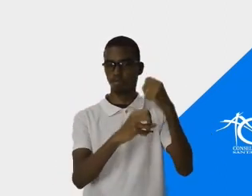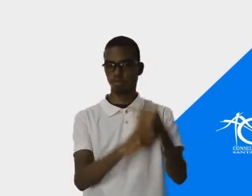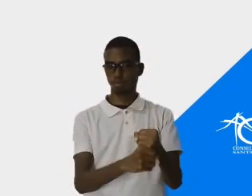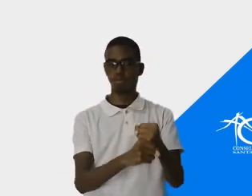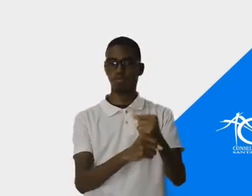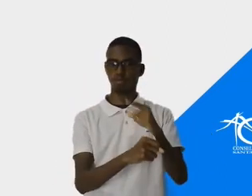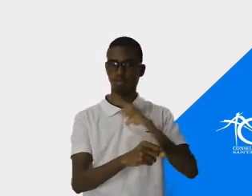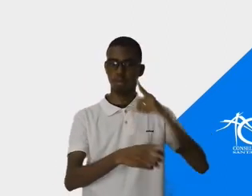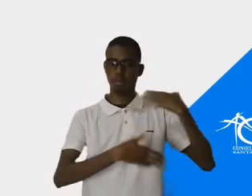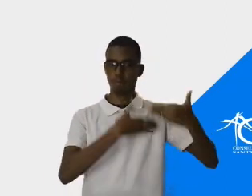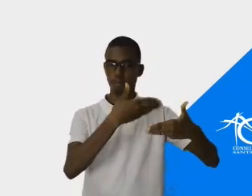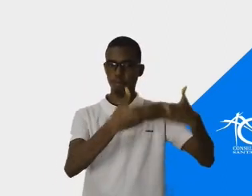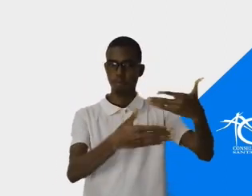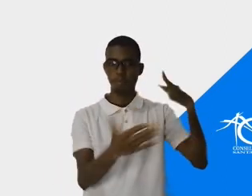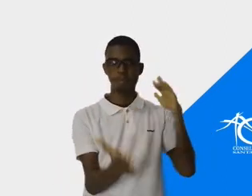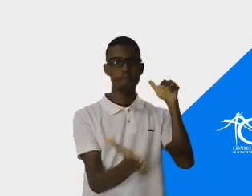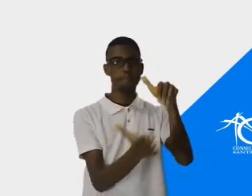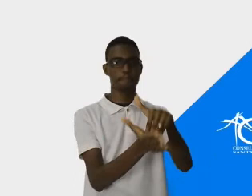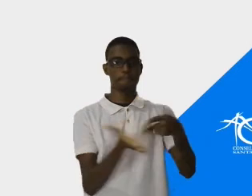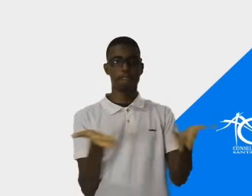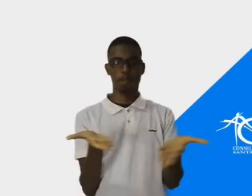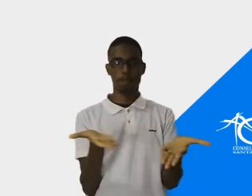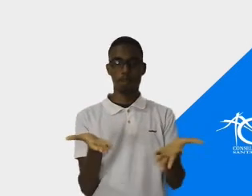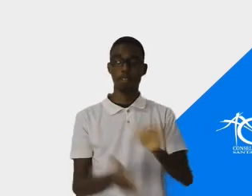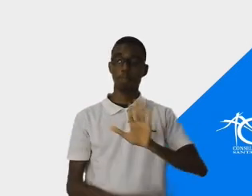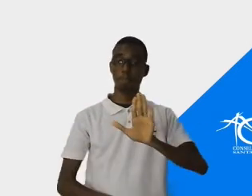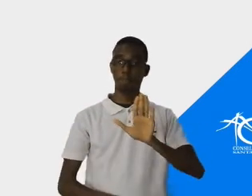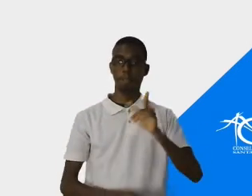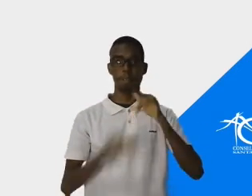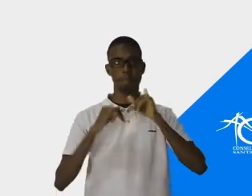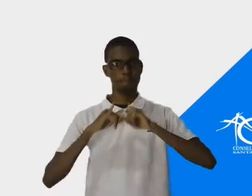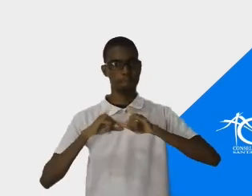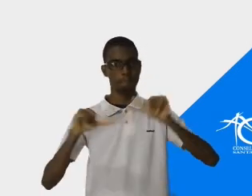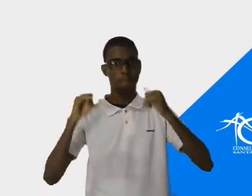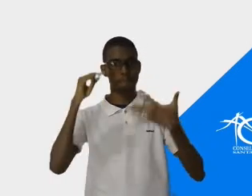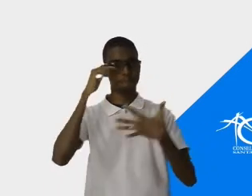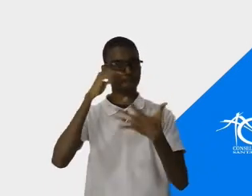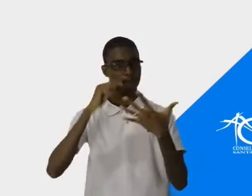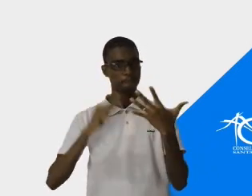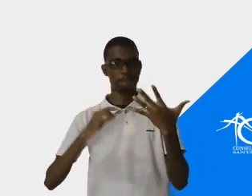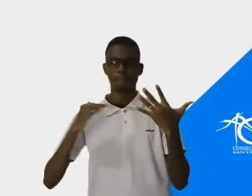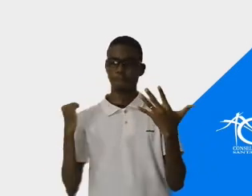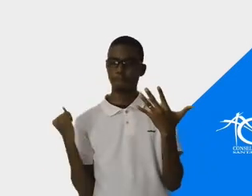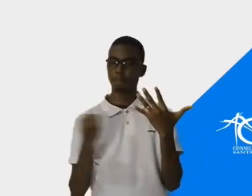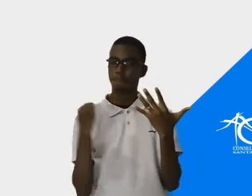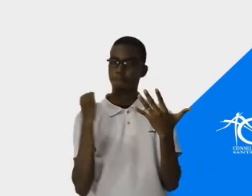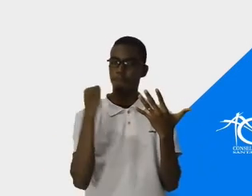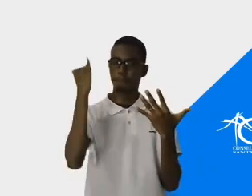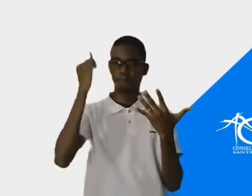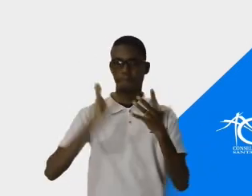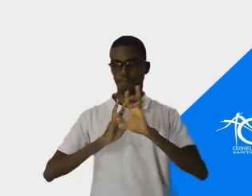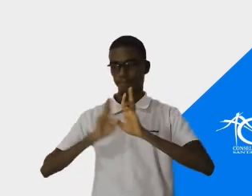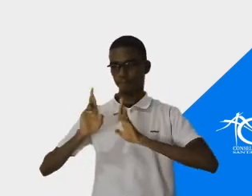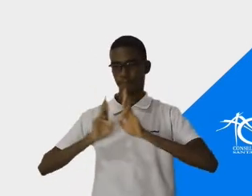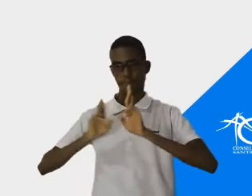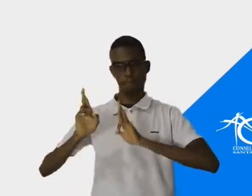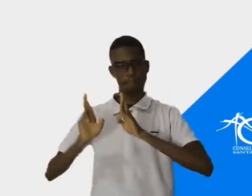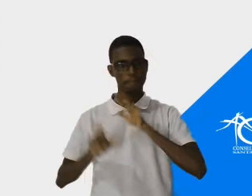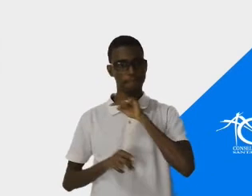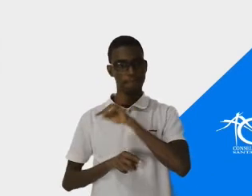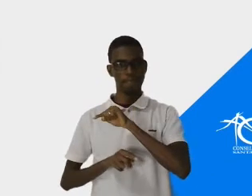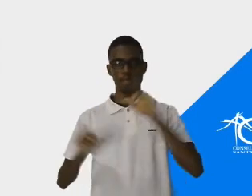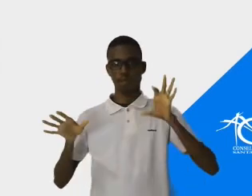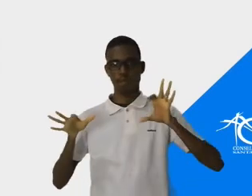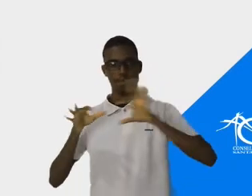hoje. Mas eu vou destacar alguns que têm uma especial relação com esse contexto da neuropsicologia